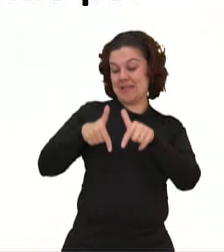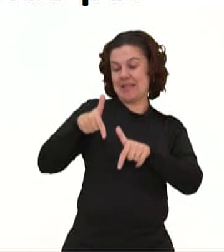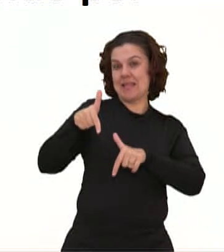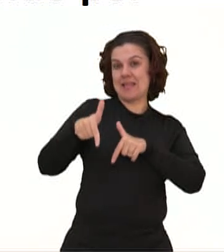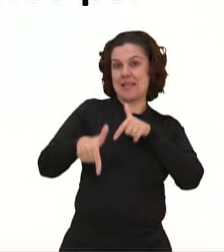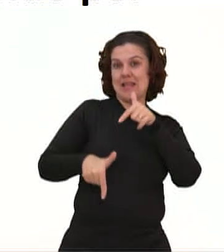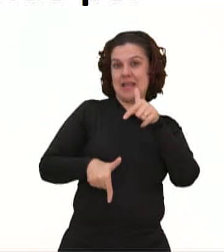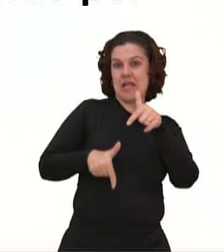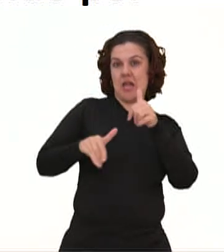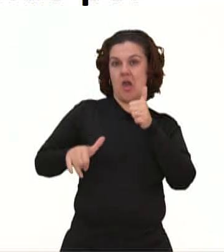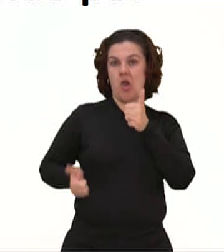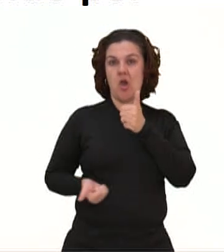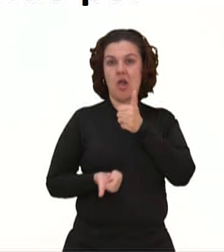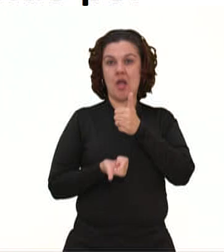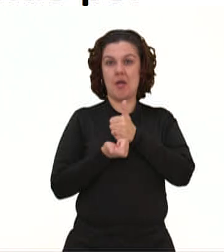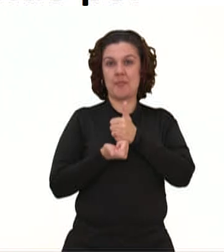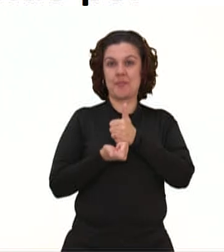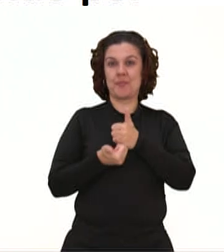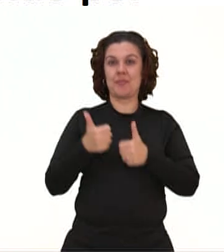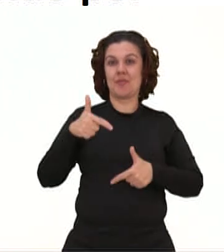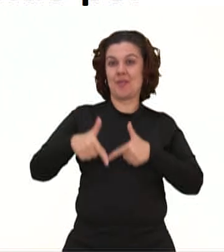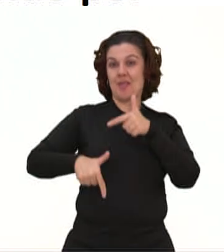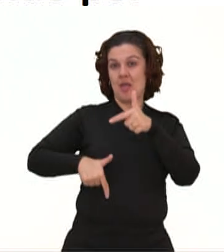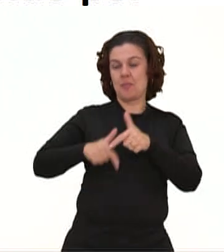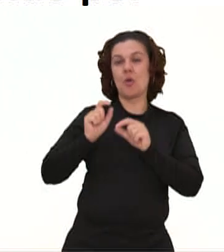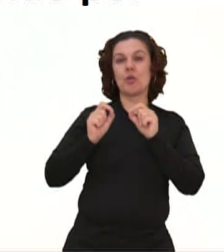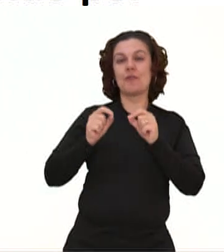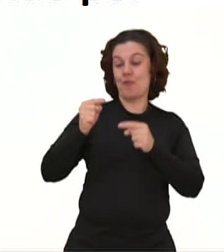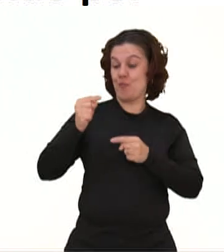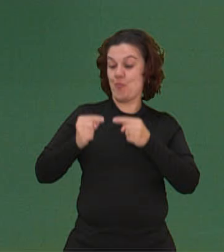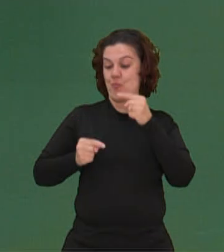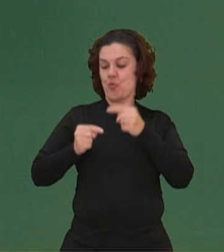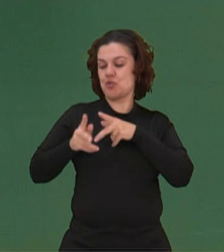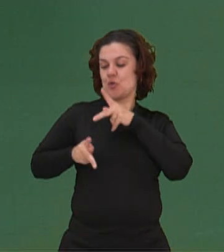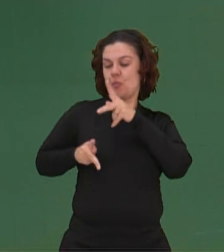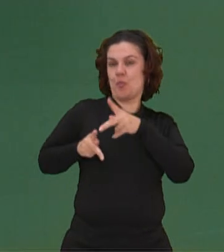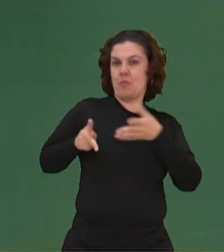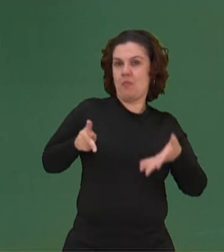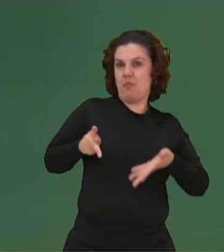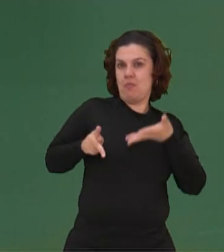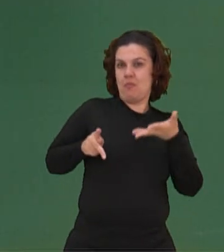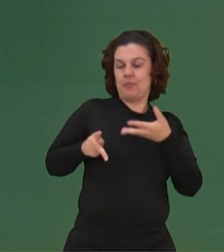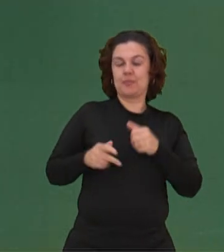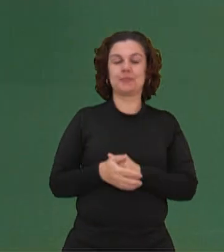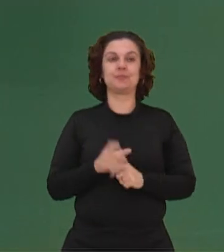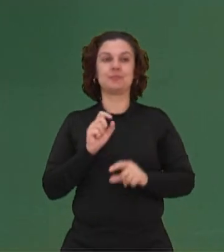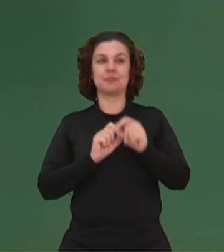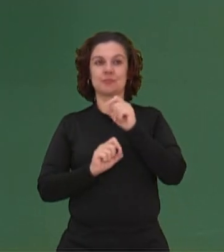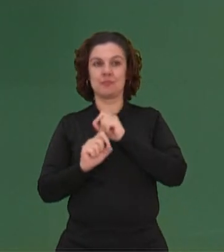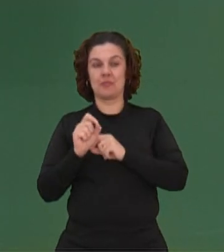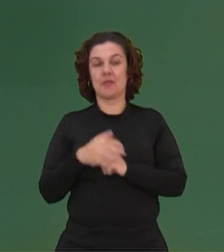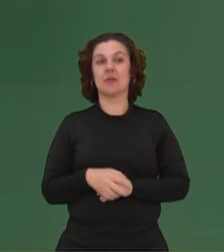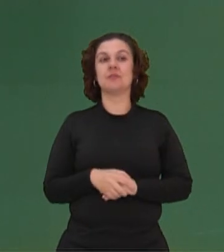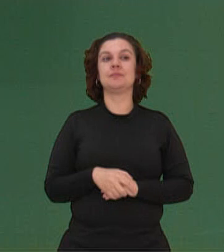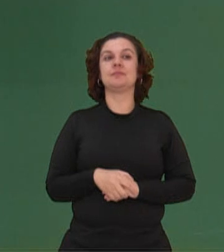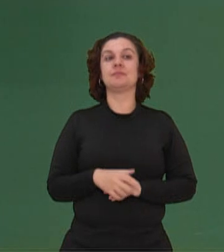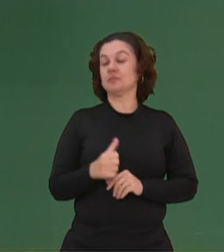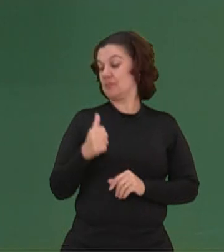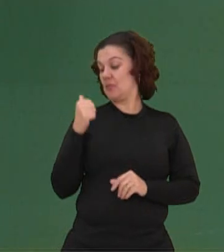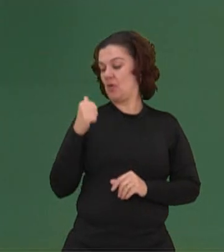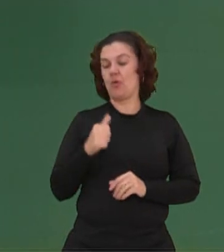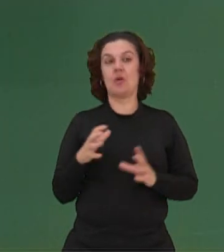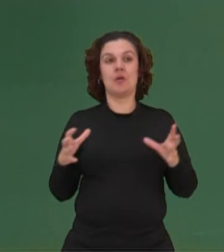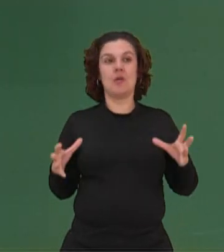trabalhismo. Trabalhismo foi uma política populista feita pelo Getúlio. Então, aqui ó,